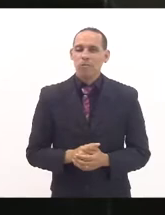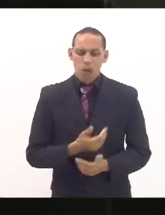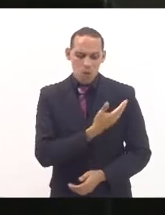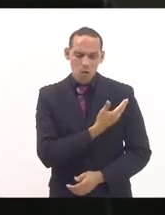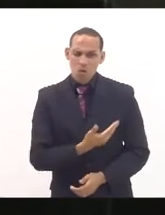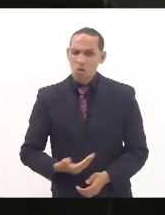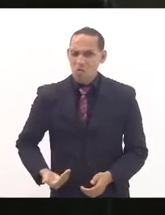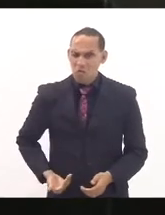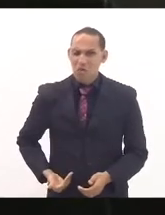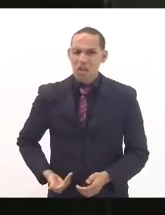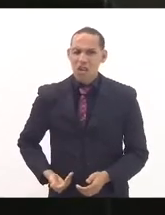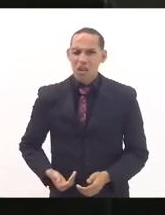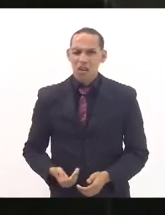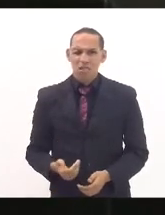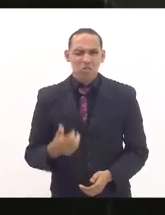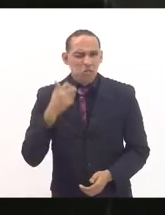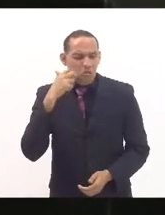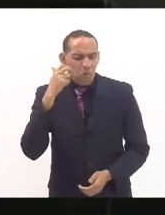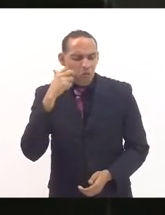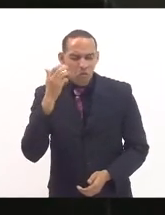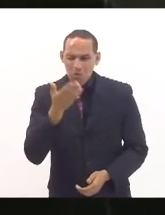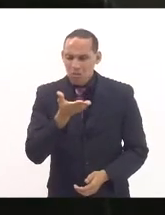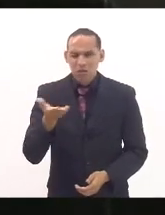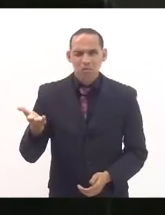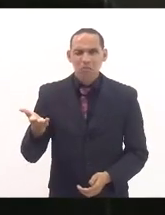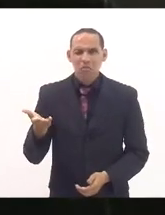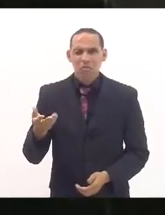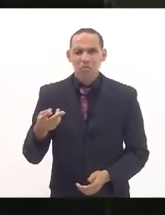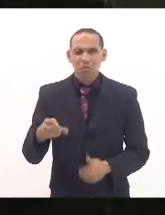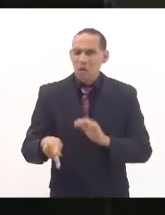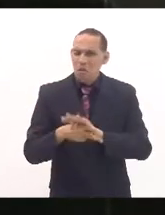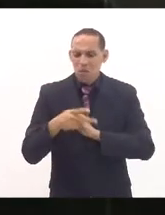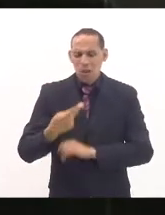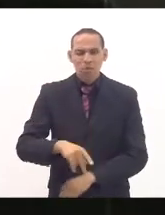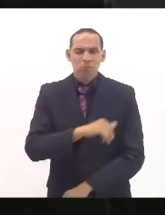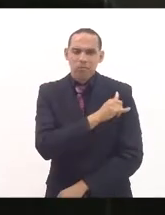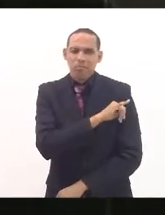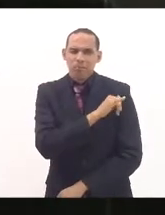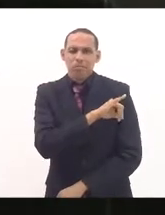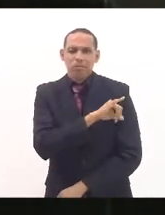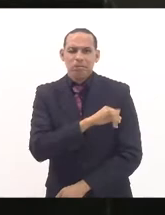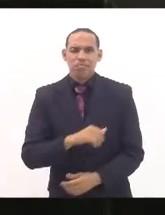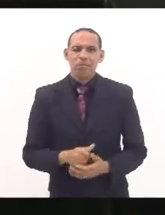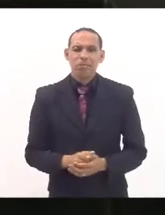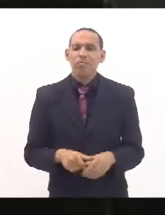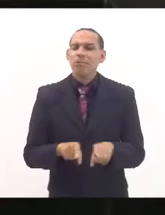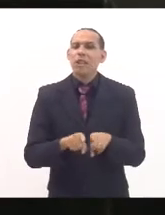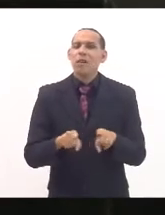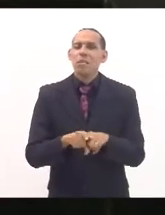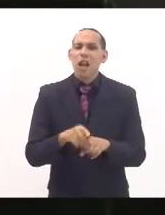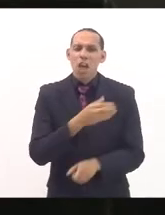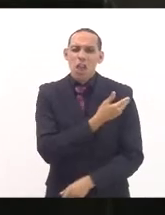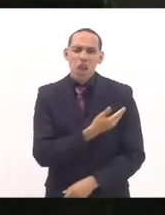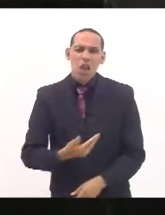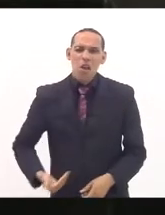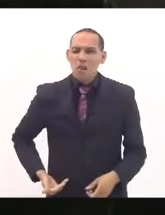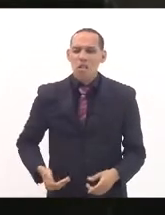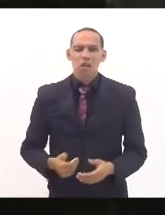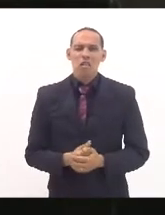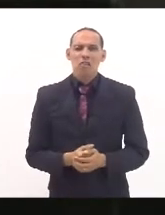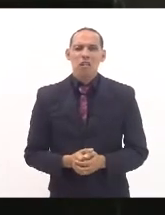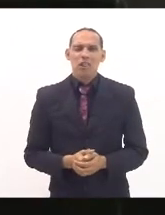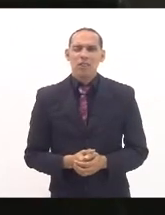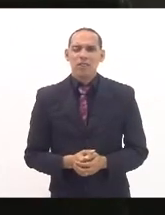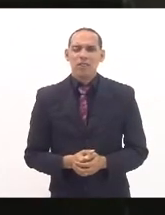governo tacanho que está no estado do Rio de Janeiro e o governo tacanho